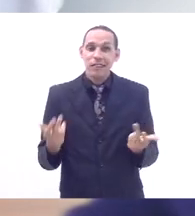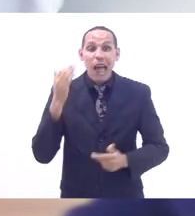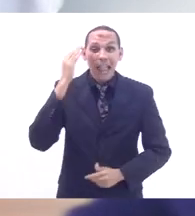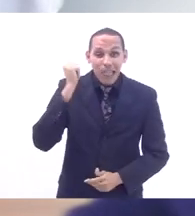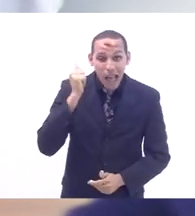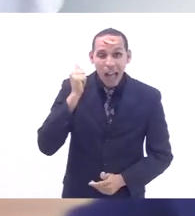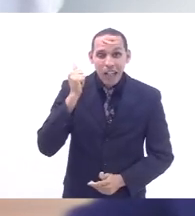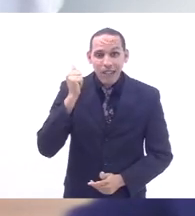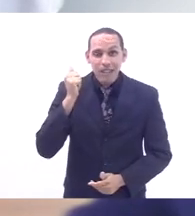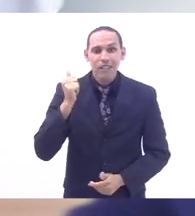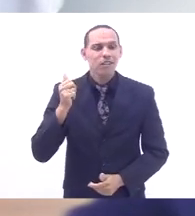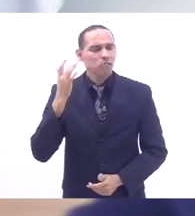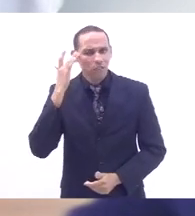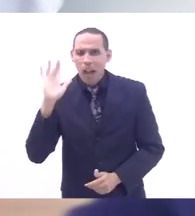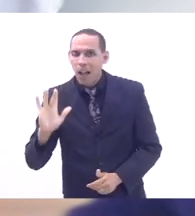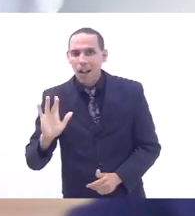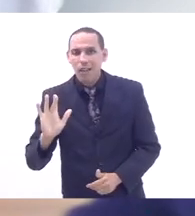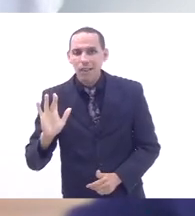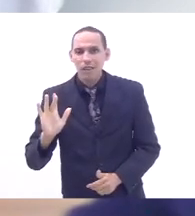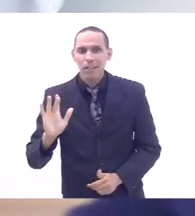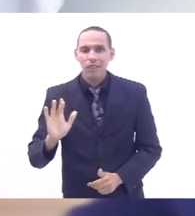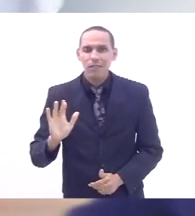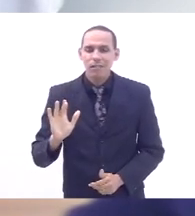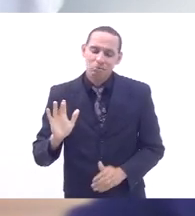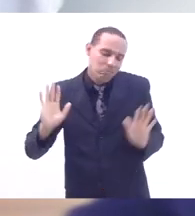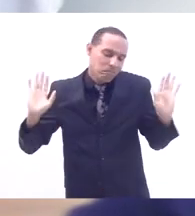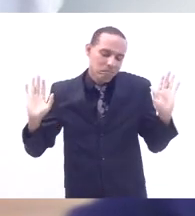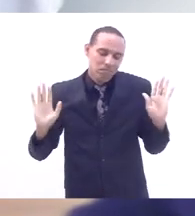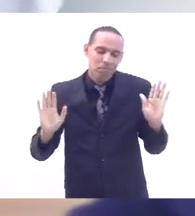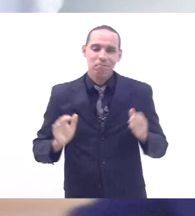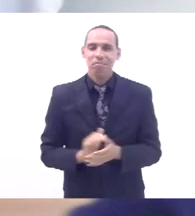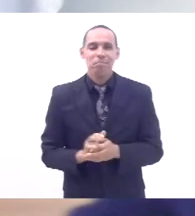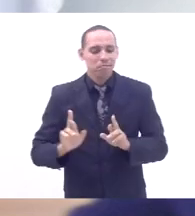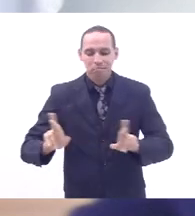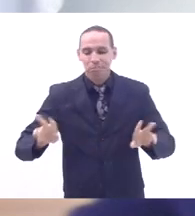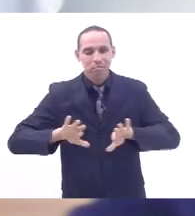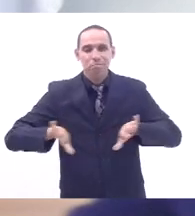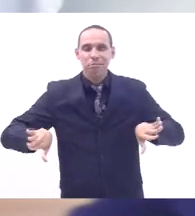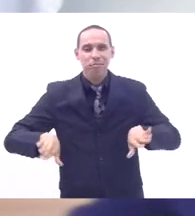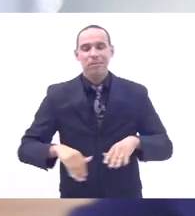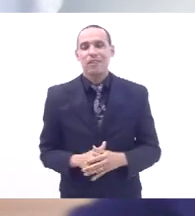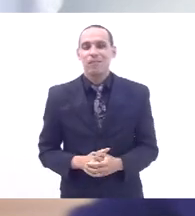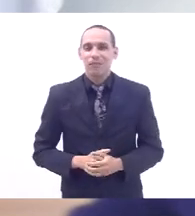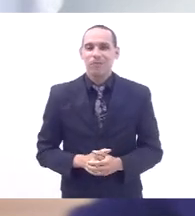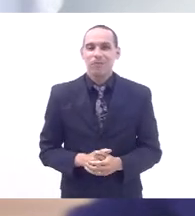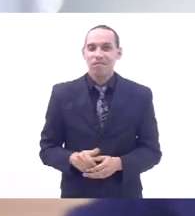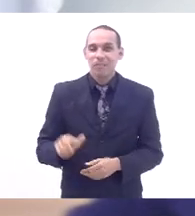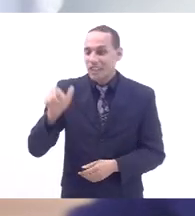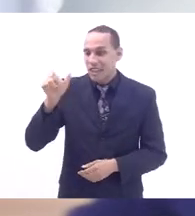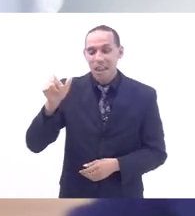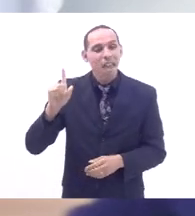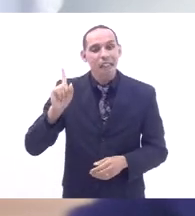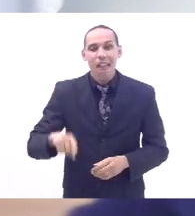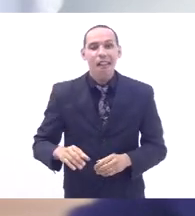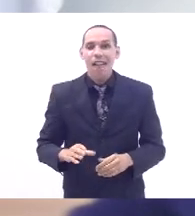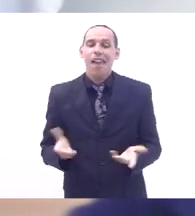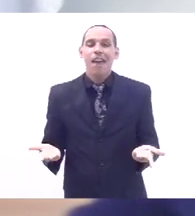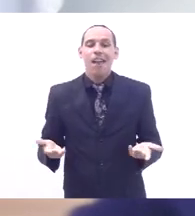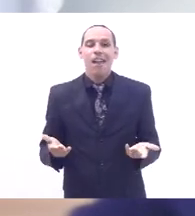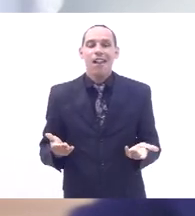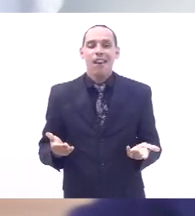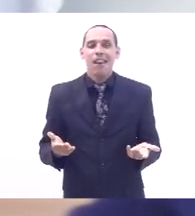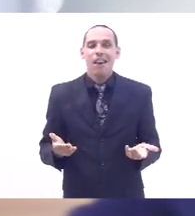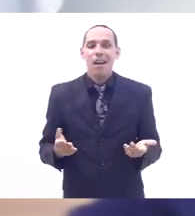sabe. Quem não sabe, não sabe. Esse daí é a máxima que a gente